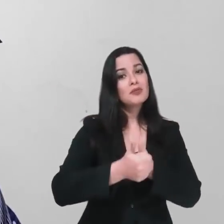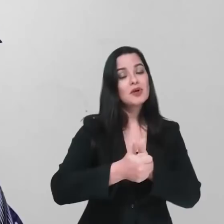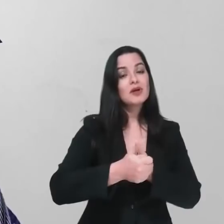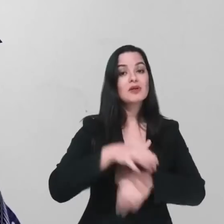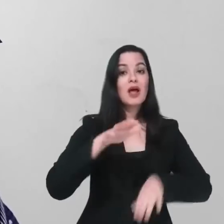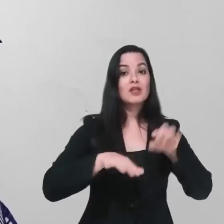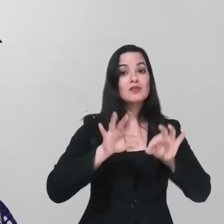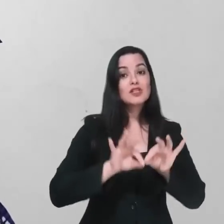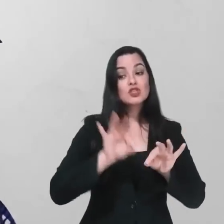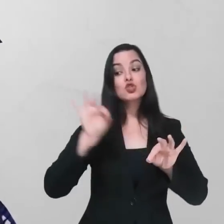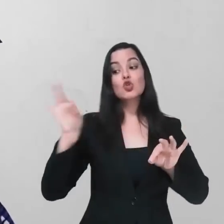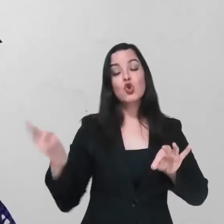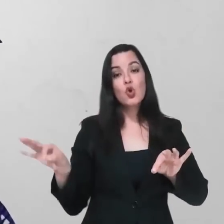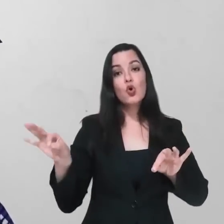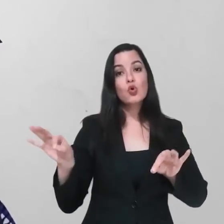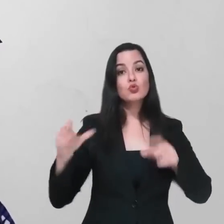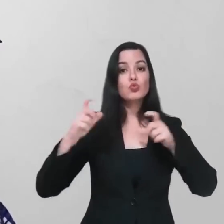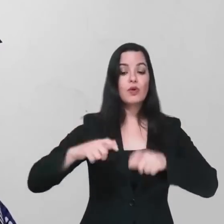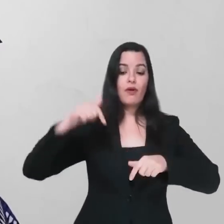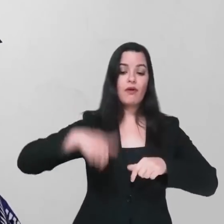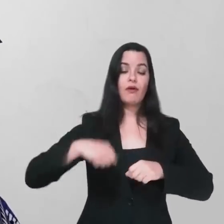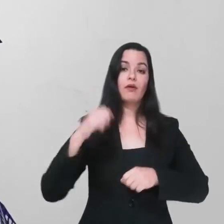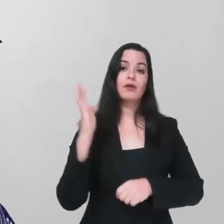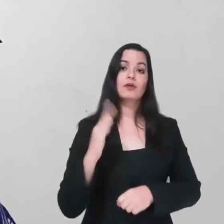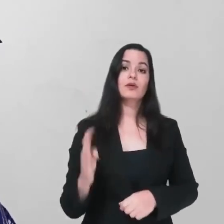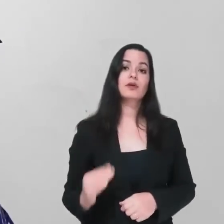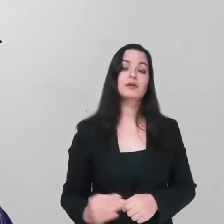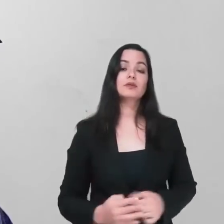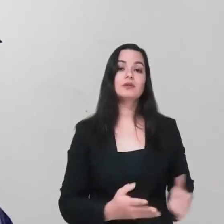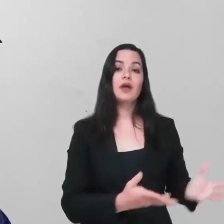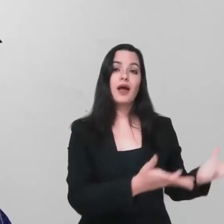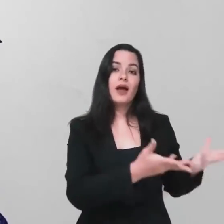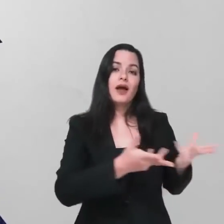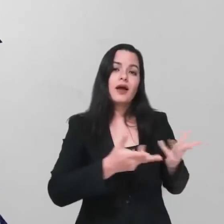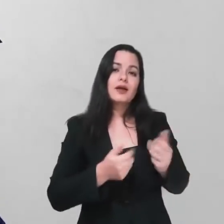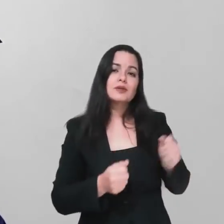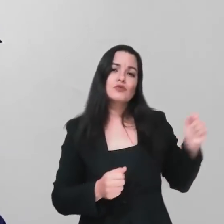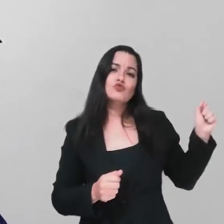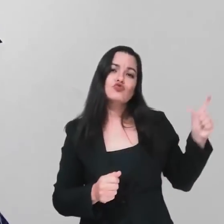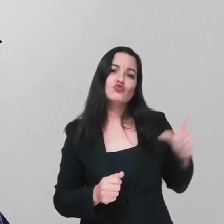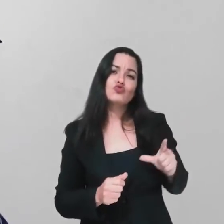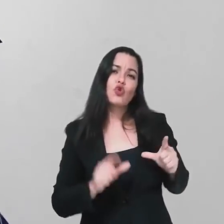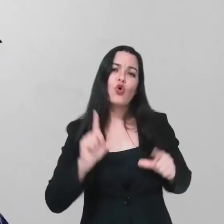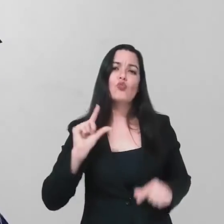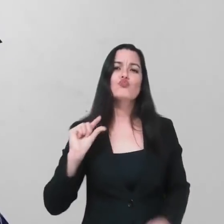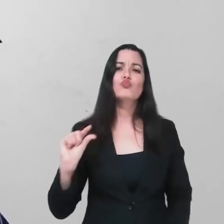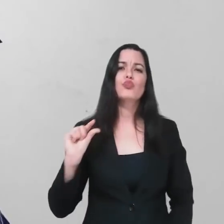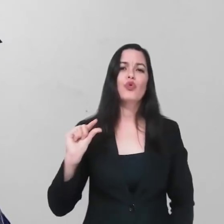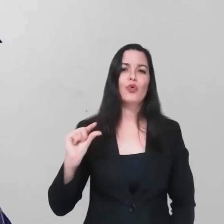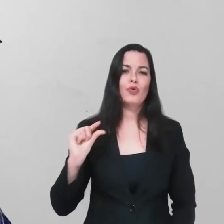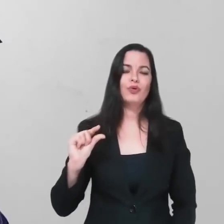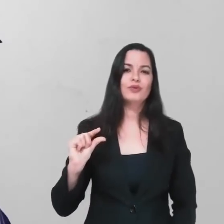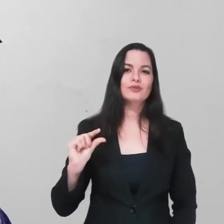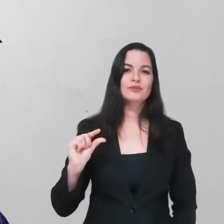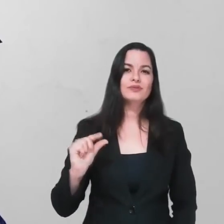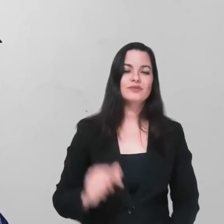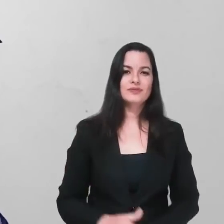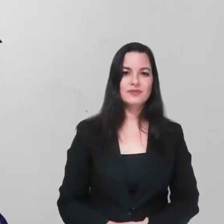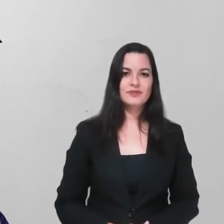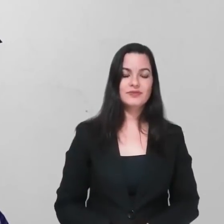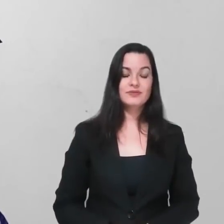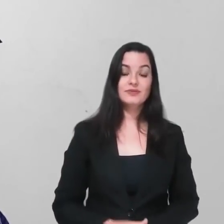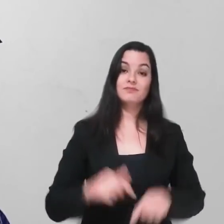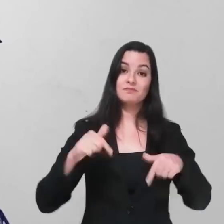local onde nós estamos aqui no Brasil recebe pouca incidência dessa luz solar. Então,